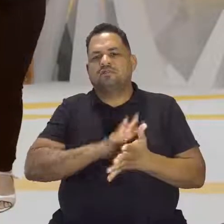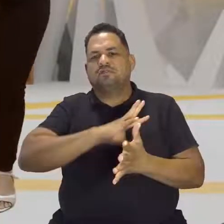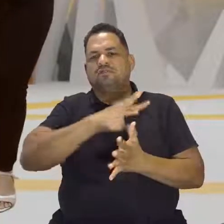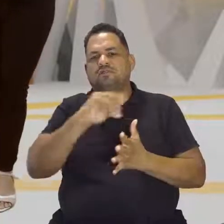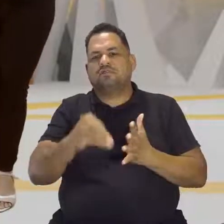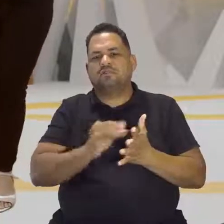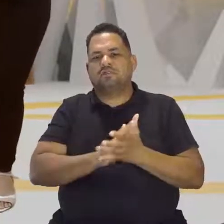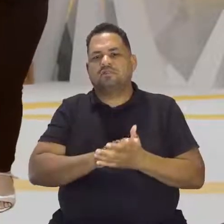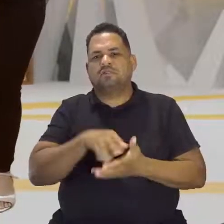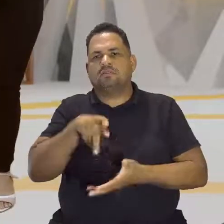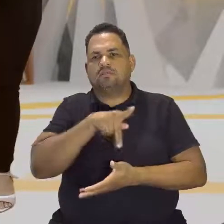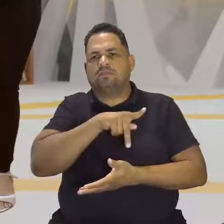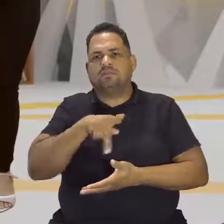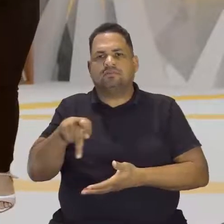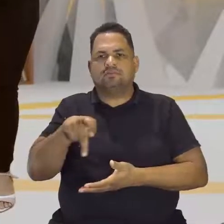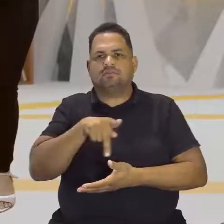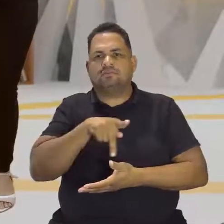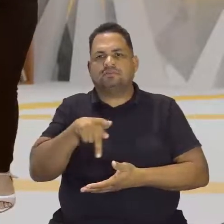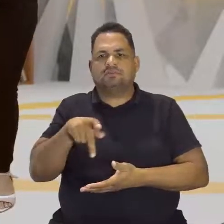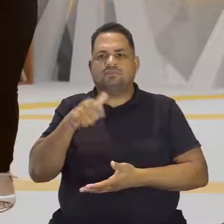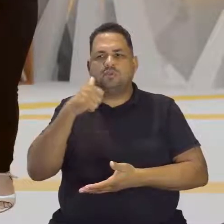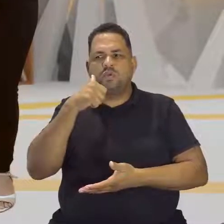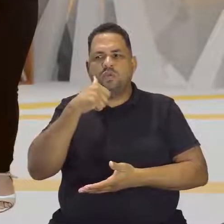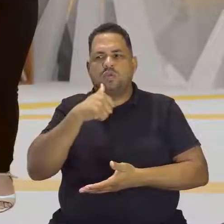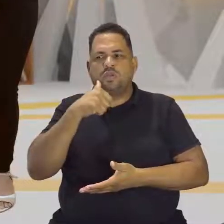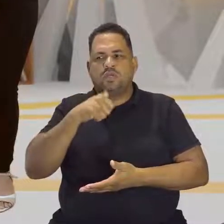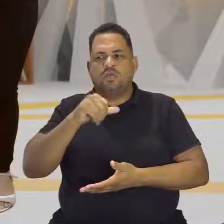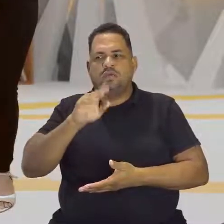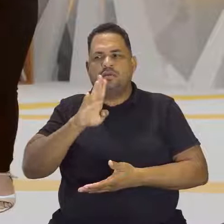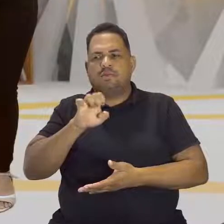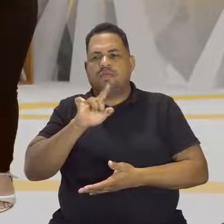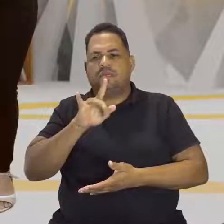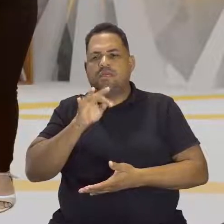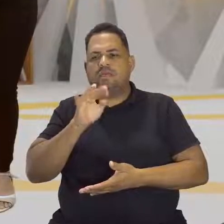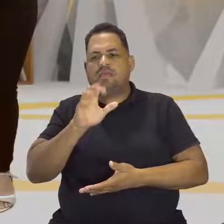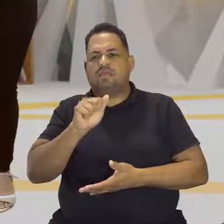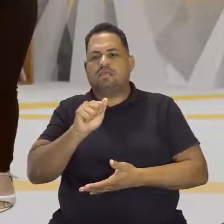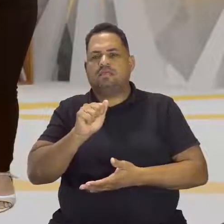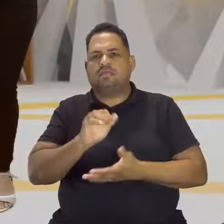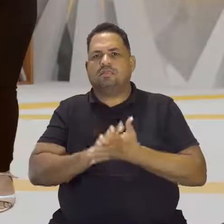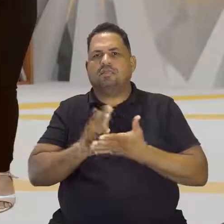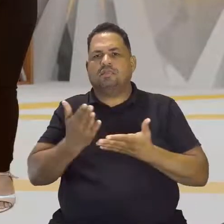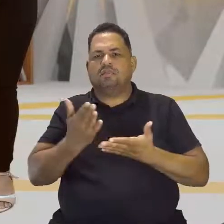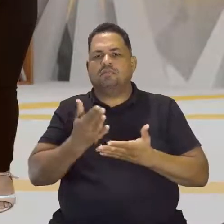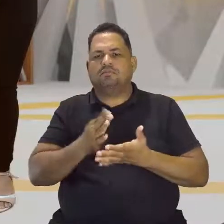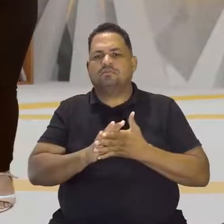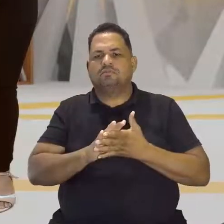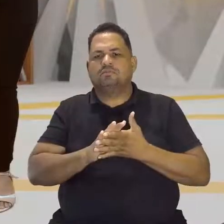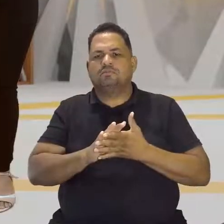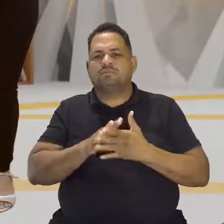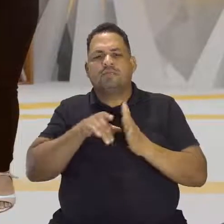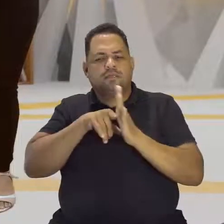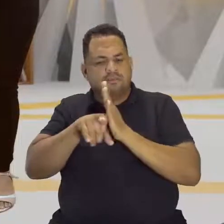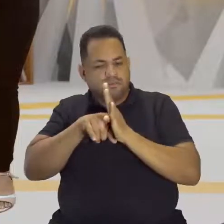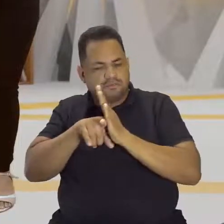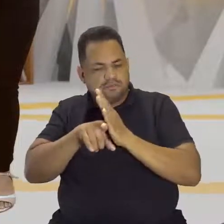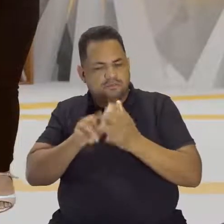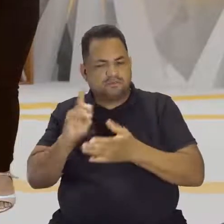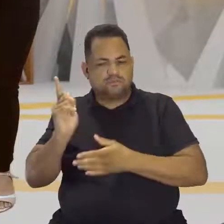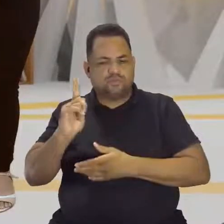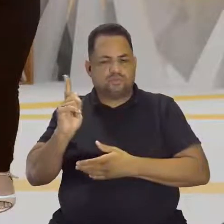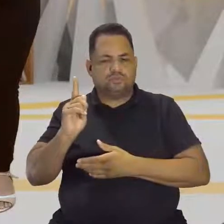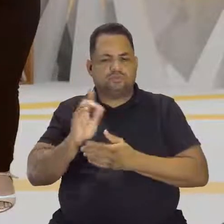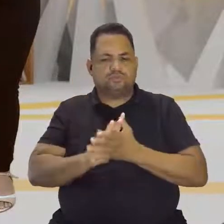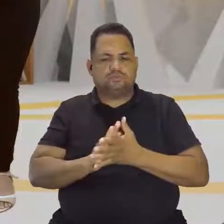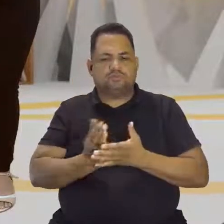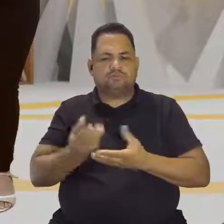Berta Beck, ela fala sobre, que é uma geógrafa, que estudiosa sobre a Amazônia, ela fala,